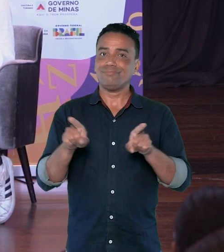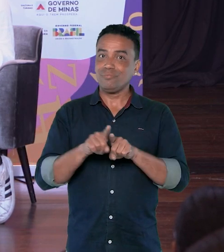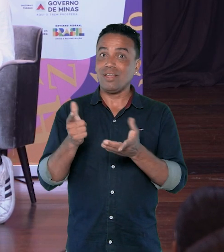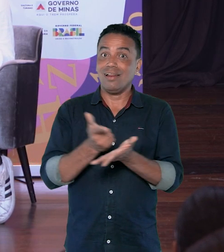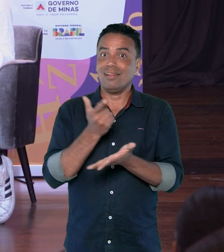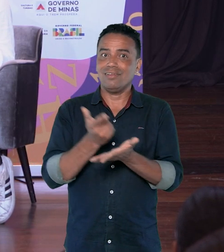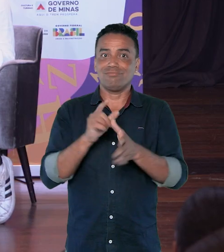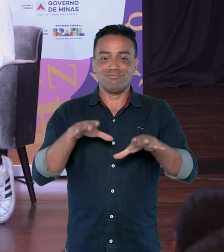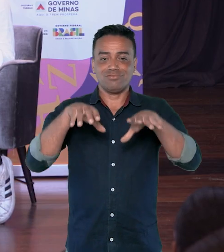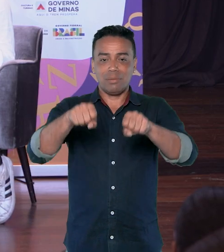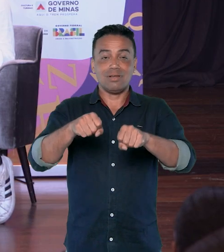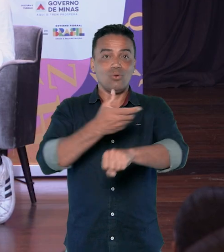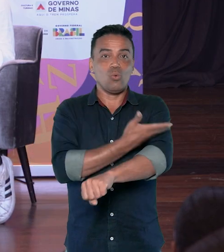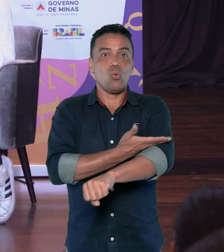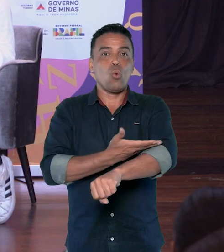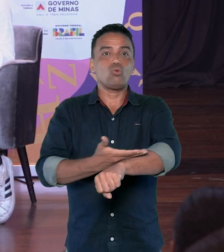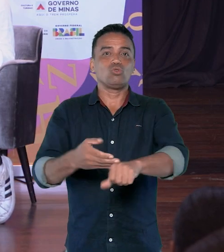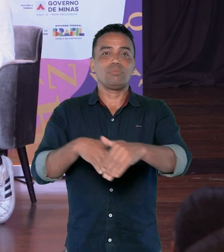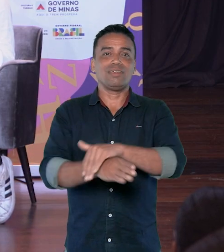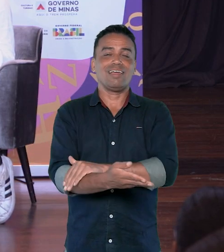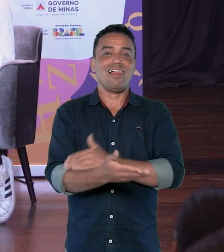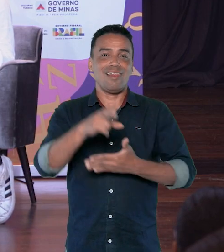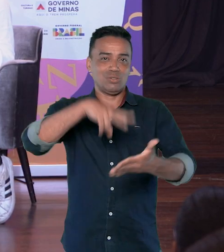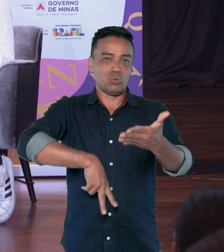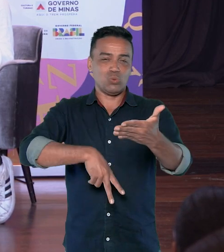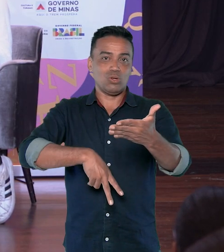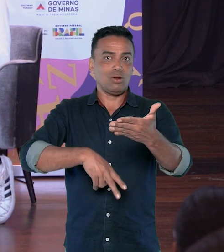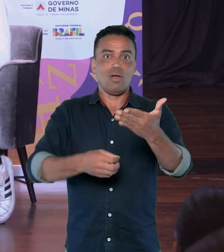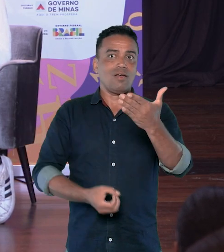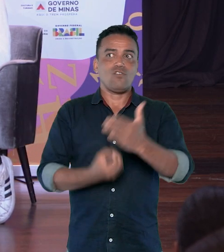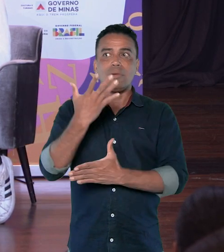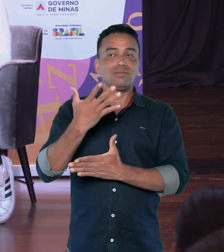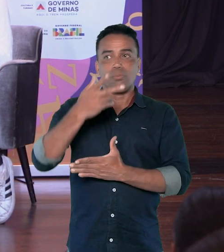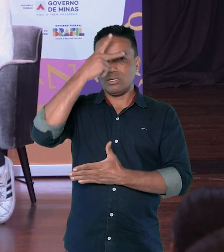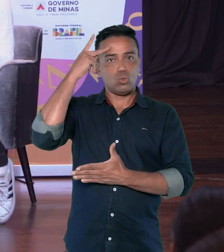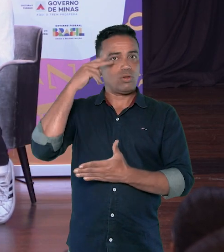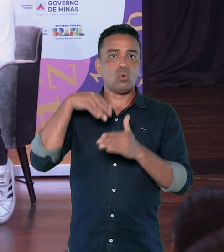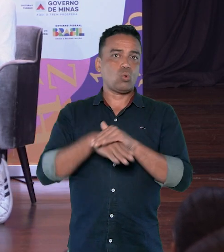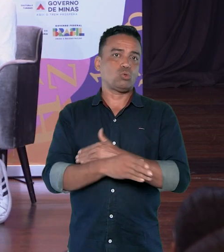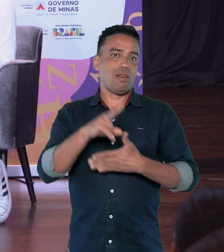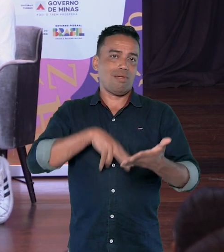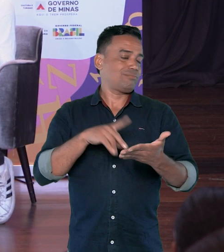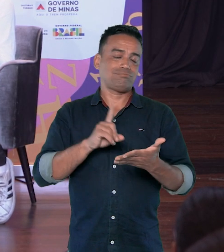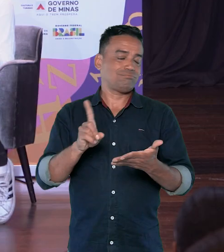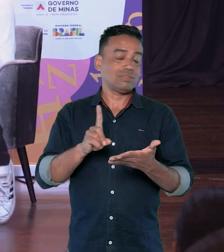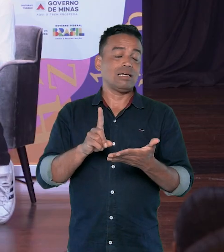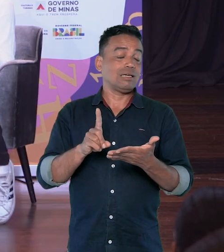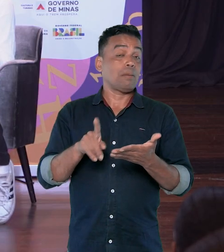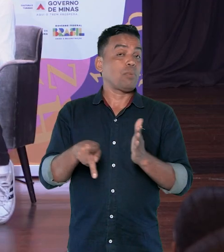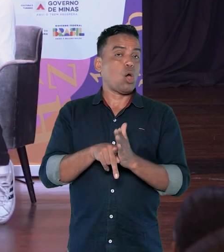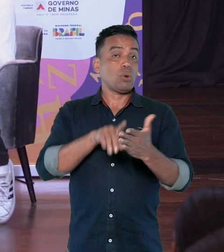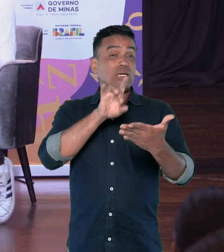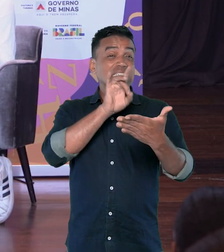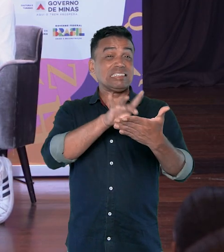sobre a formação de um leitor. Mas não é a formação de um leitor que nunca pegou um livro, é a formação de um leitor